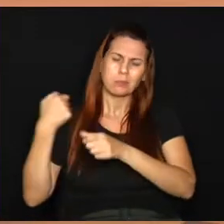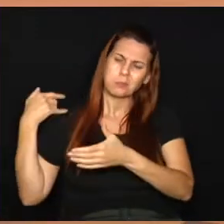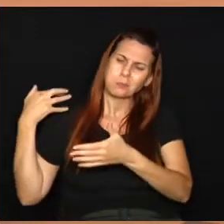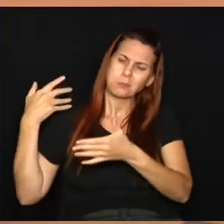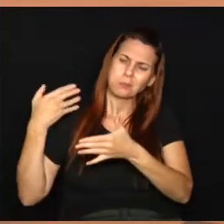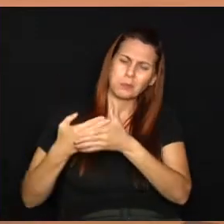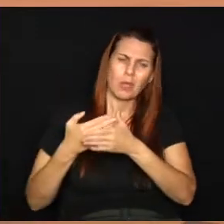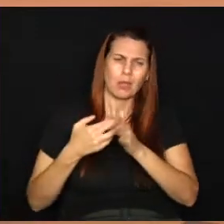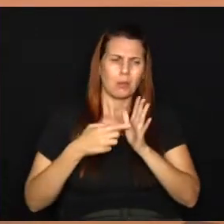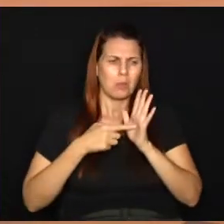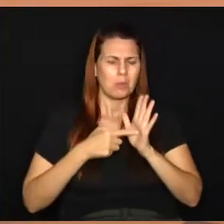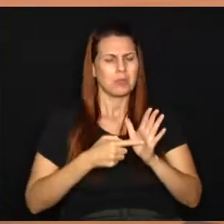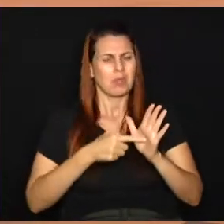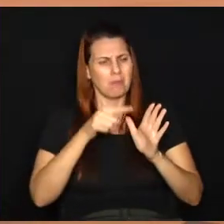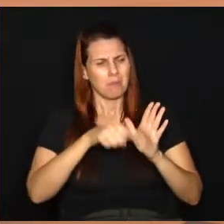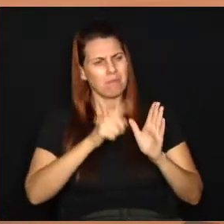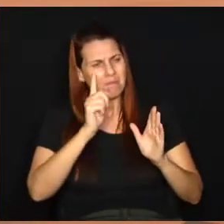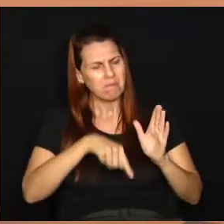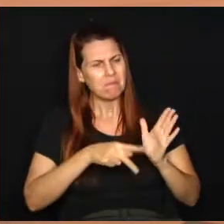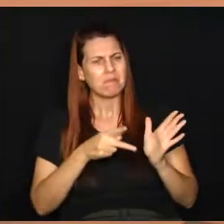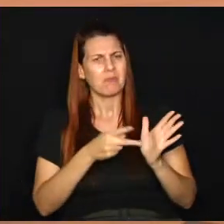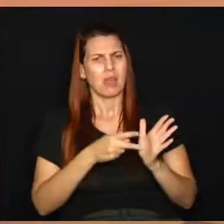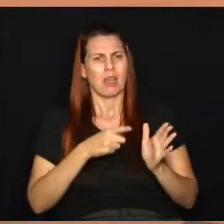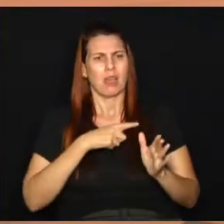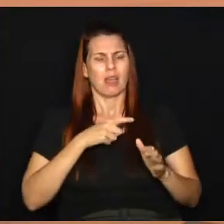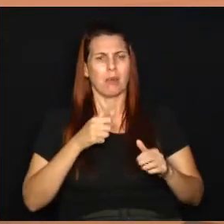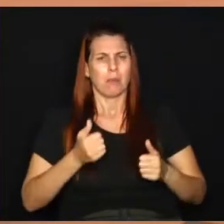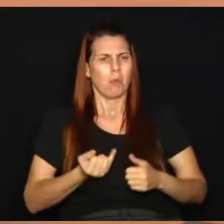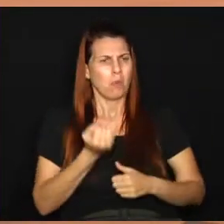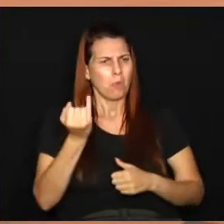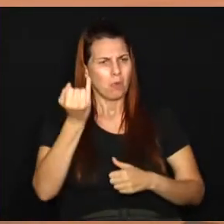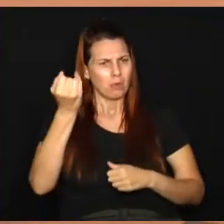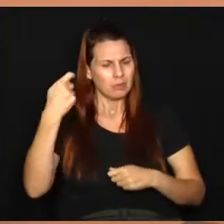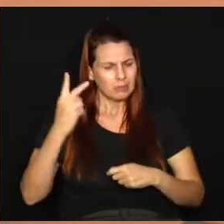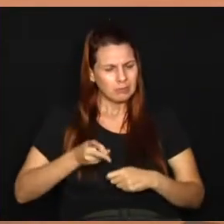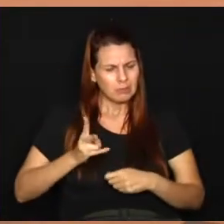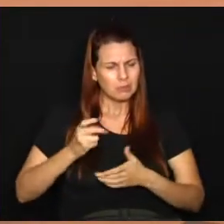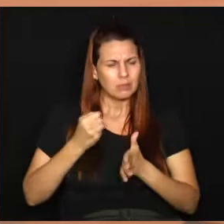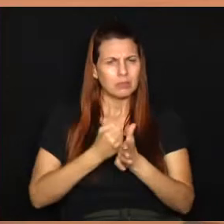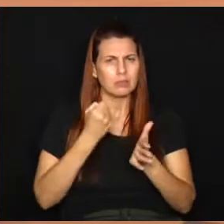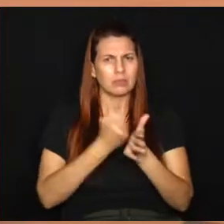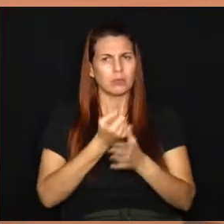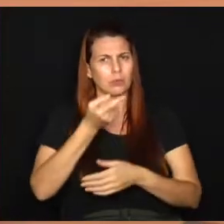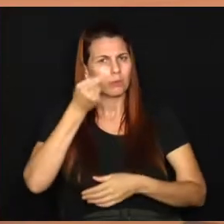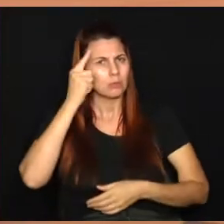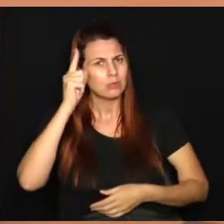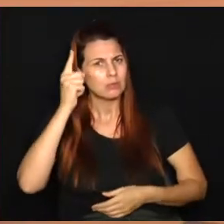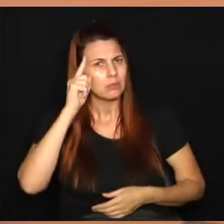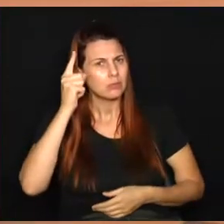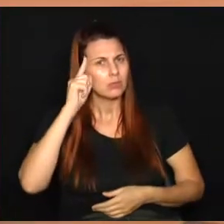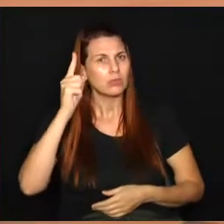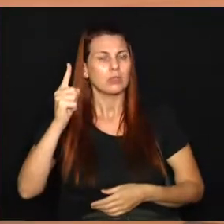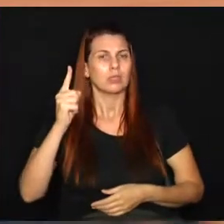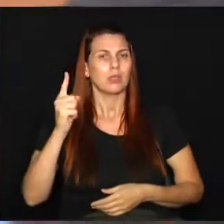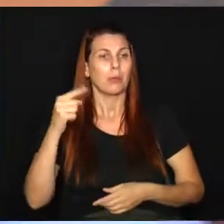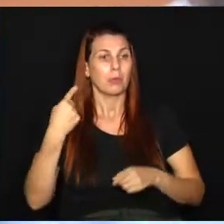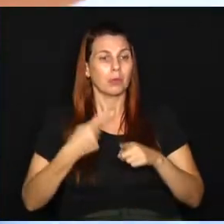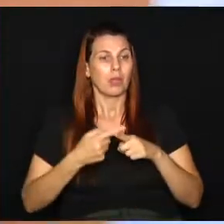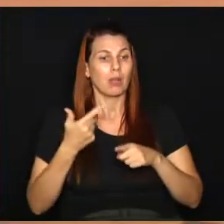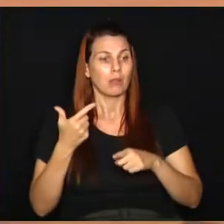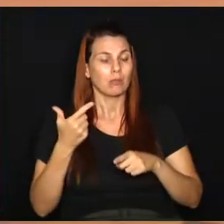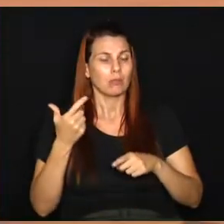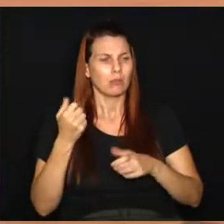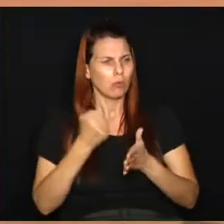serem reconhecidas. A gente precisa lutar dia após dia para se colocar no mercado de